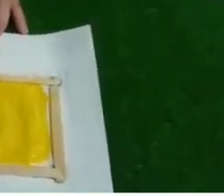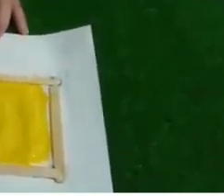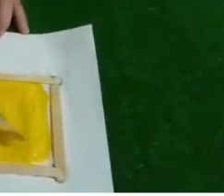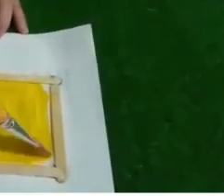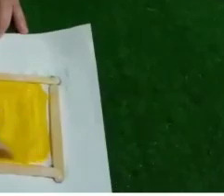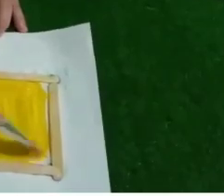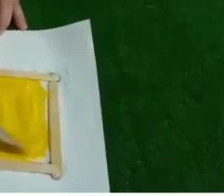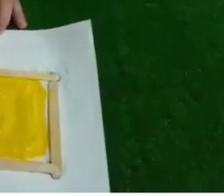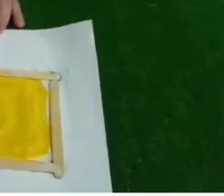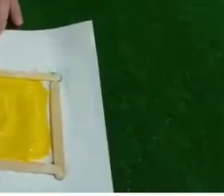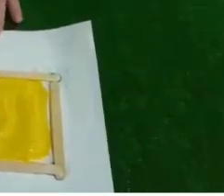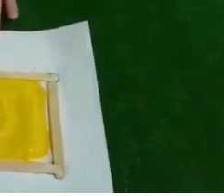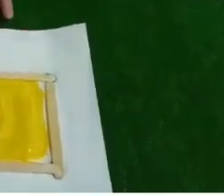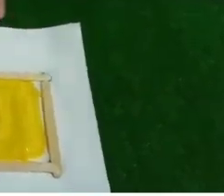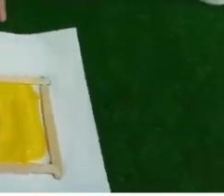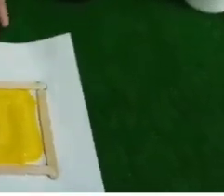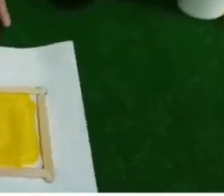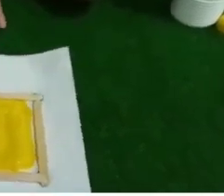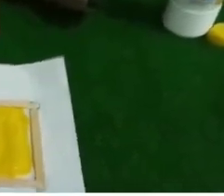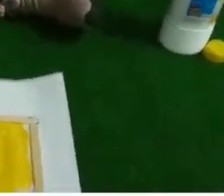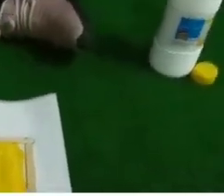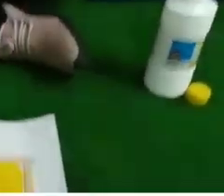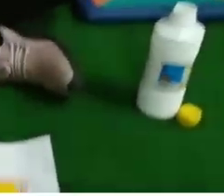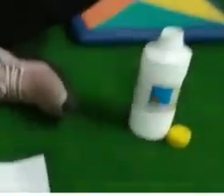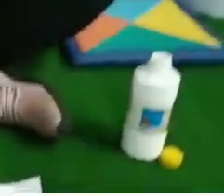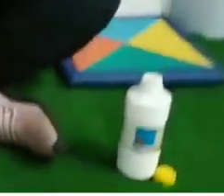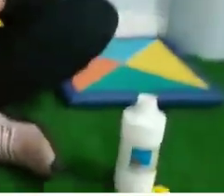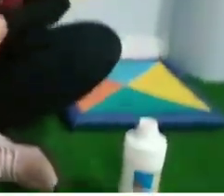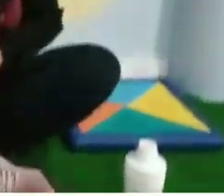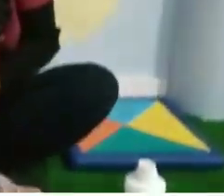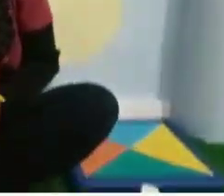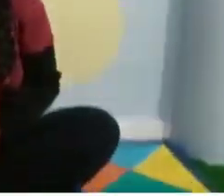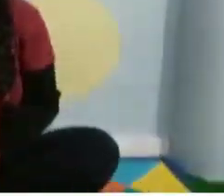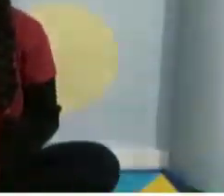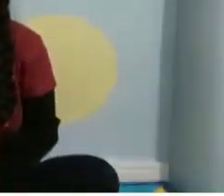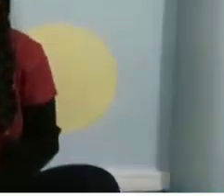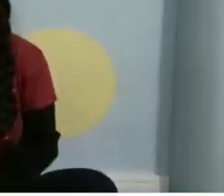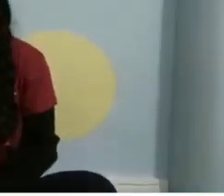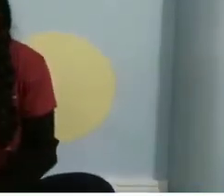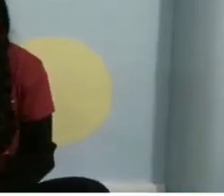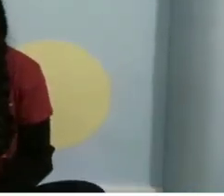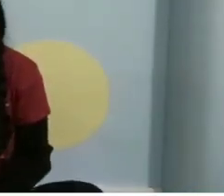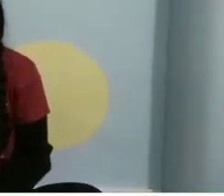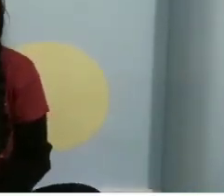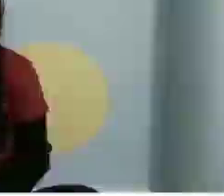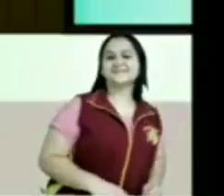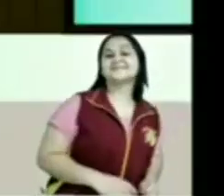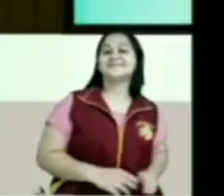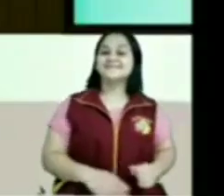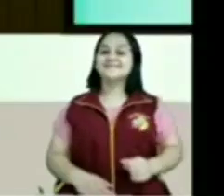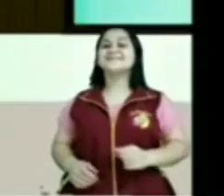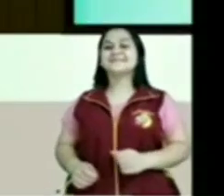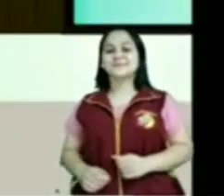tá, galerinha. Essa foi a nossa atividade de hoje. Não esqueçam de mandar fotos.